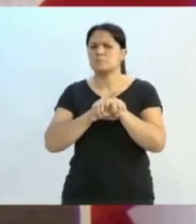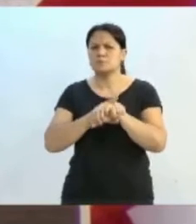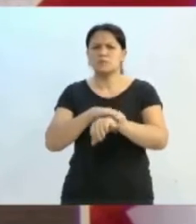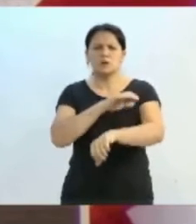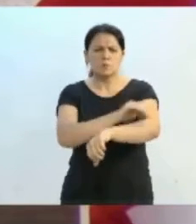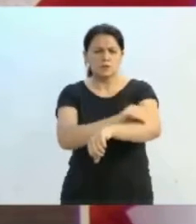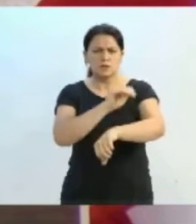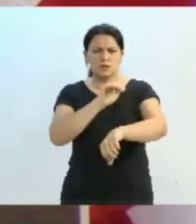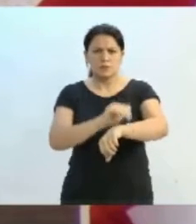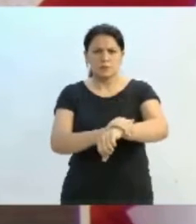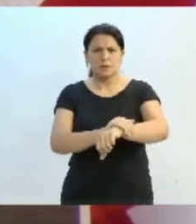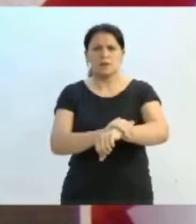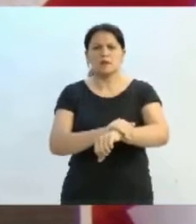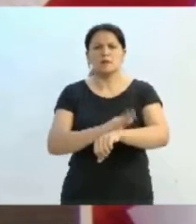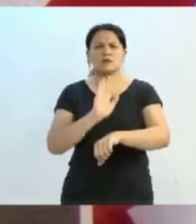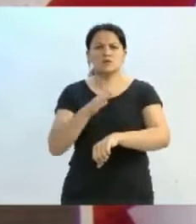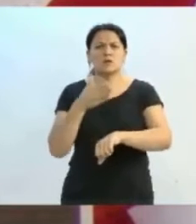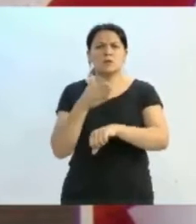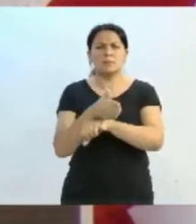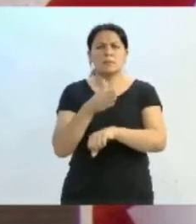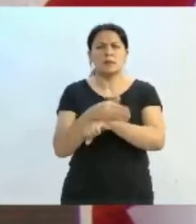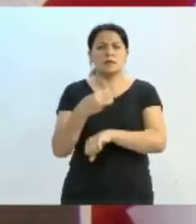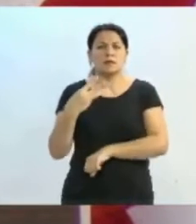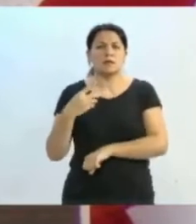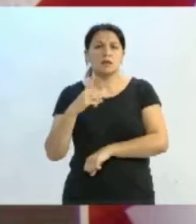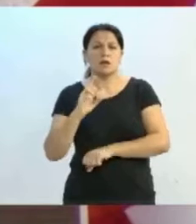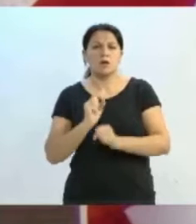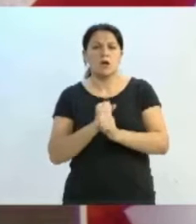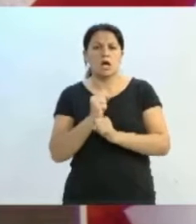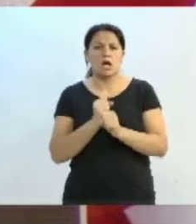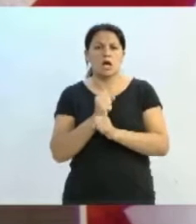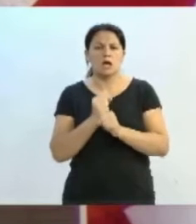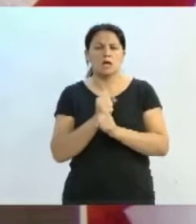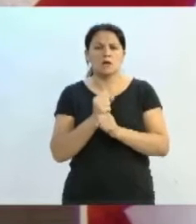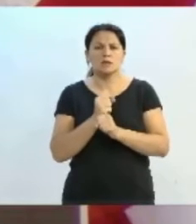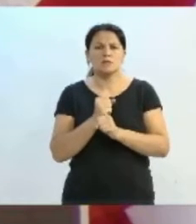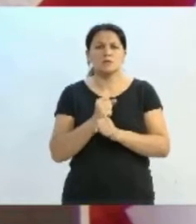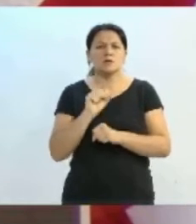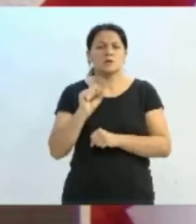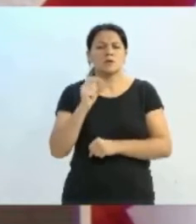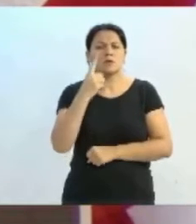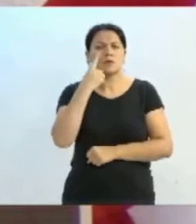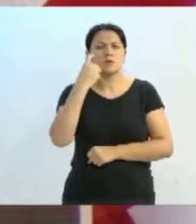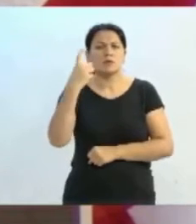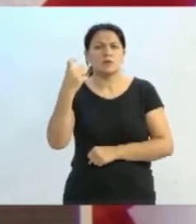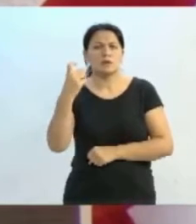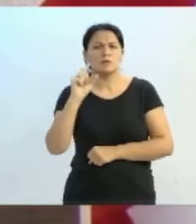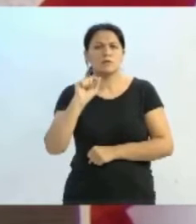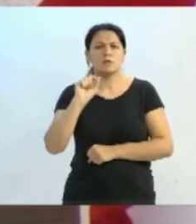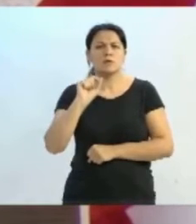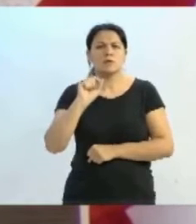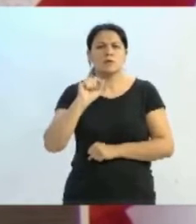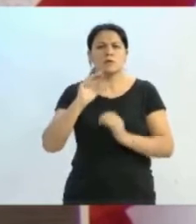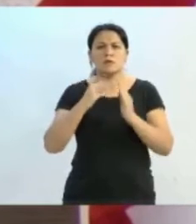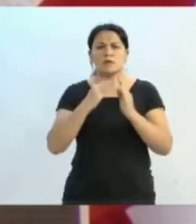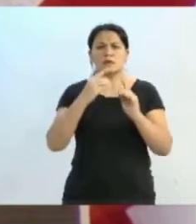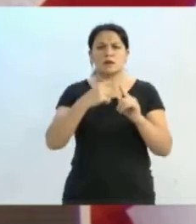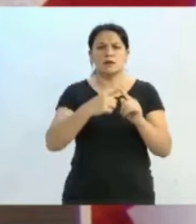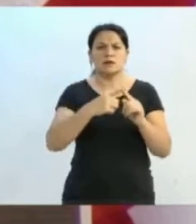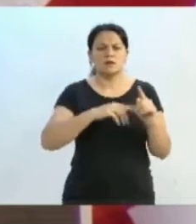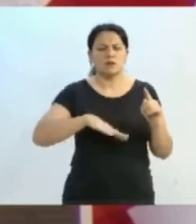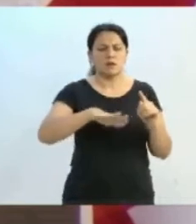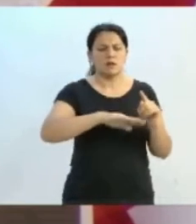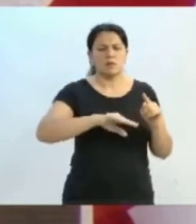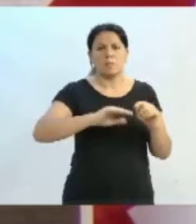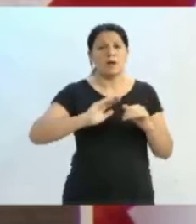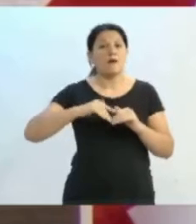vivido isso na prática nesses 31 anos e dor Gilson que a grande intenção da igreja ser igreja relevante não dentro do templo mas